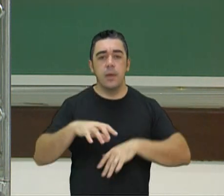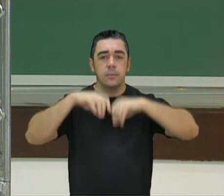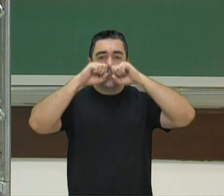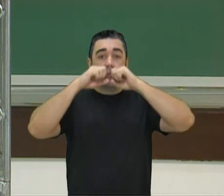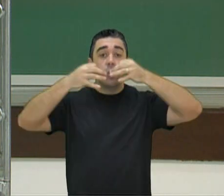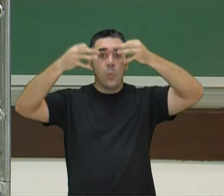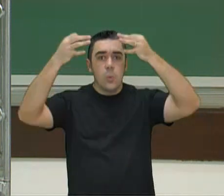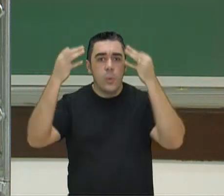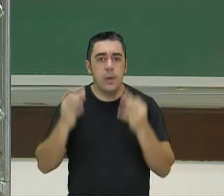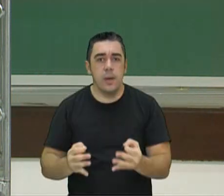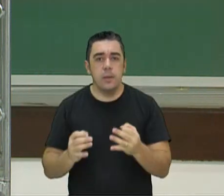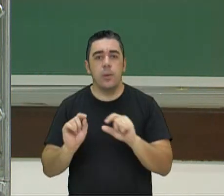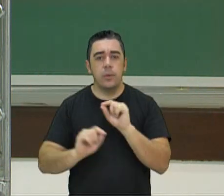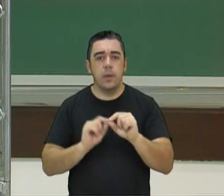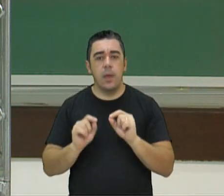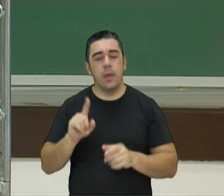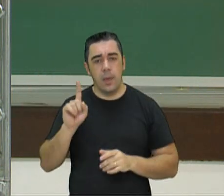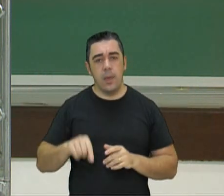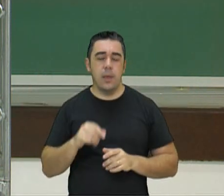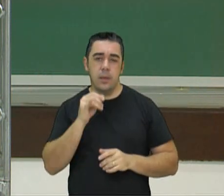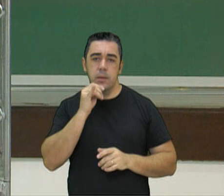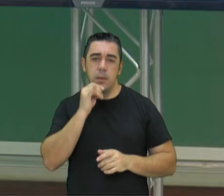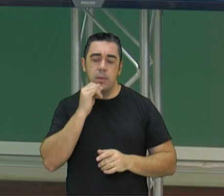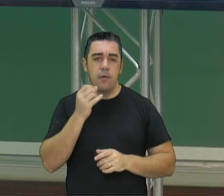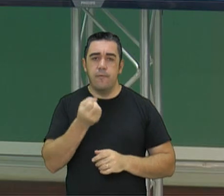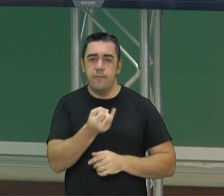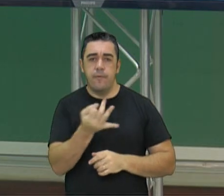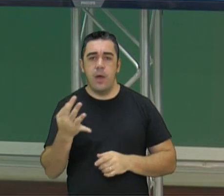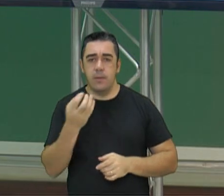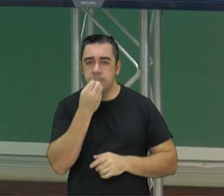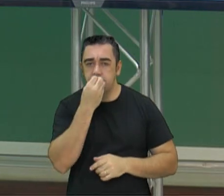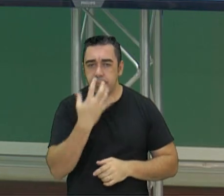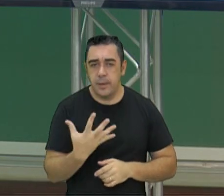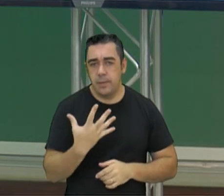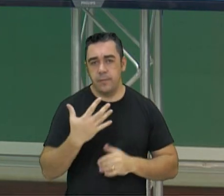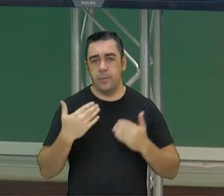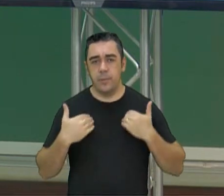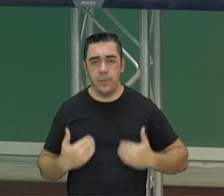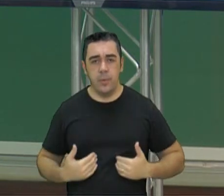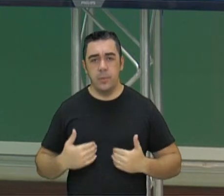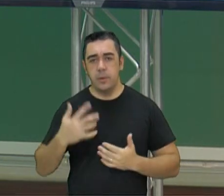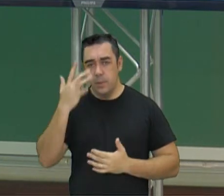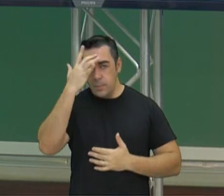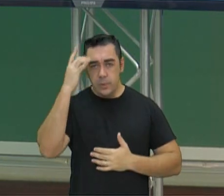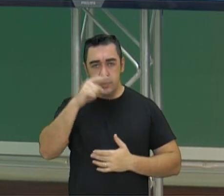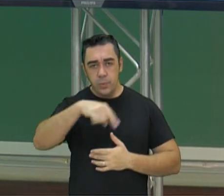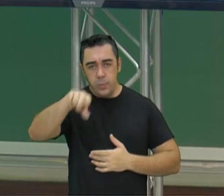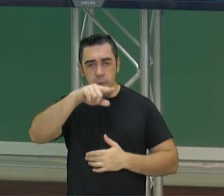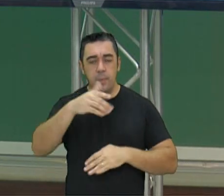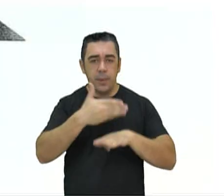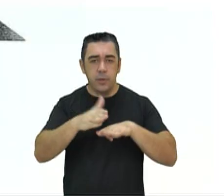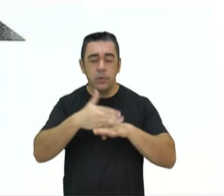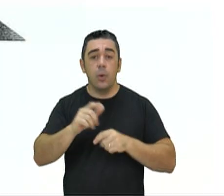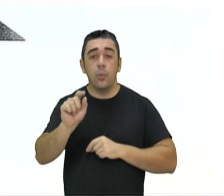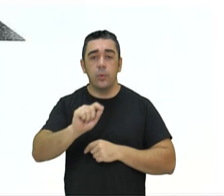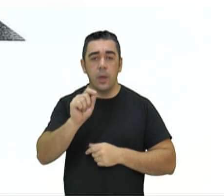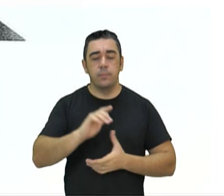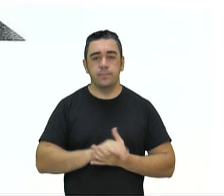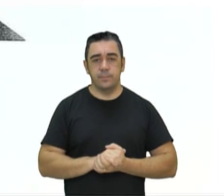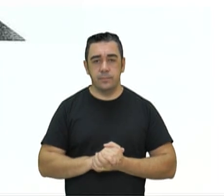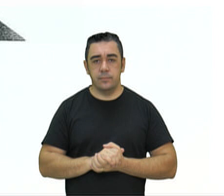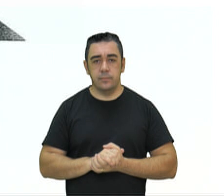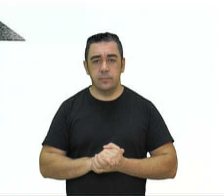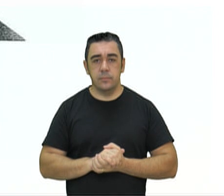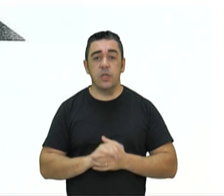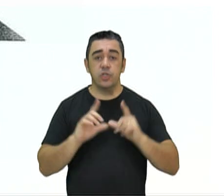de respiração também traz vários benefícios para a pessoa que a pratica. Então, o que é? É redução da